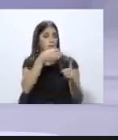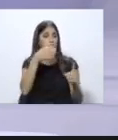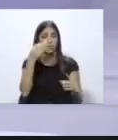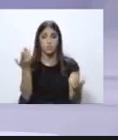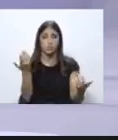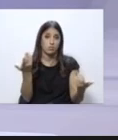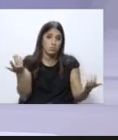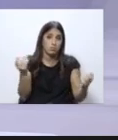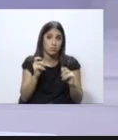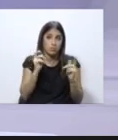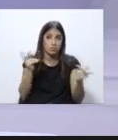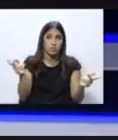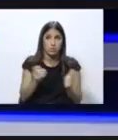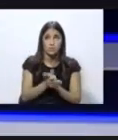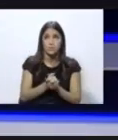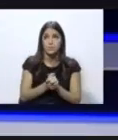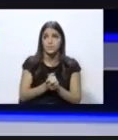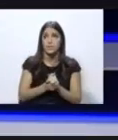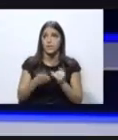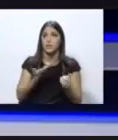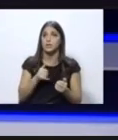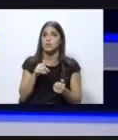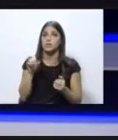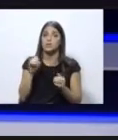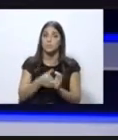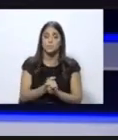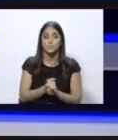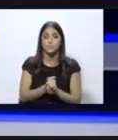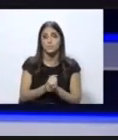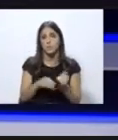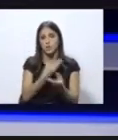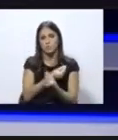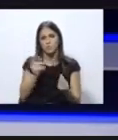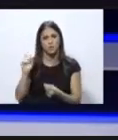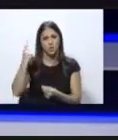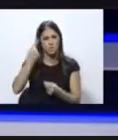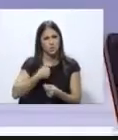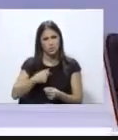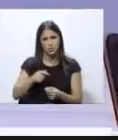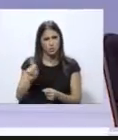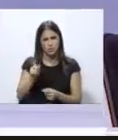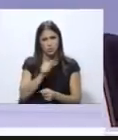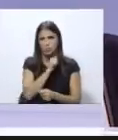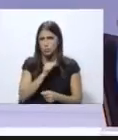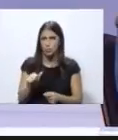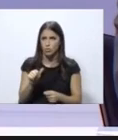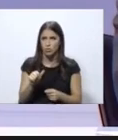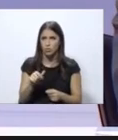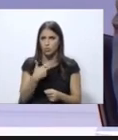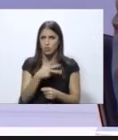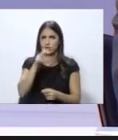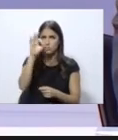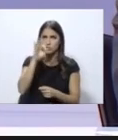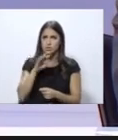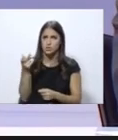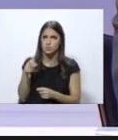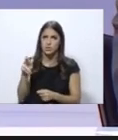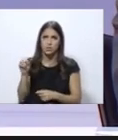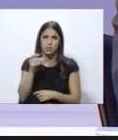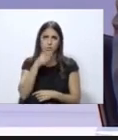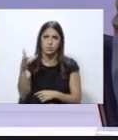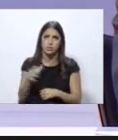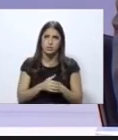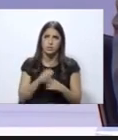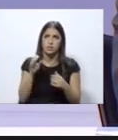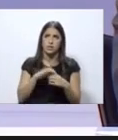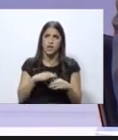pretende dirigir-se. Diogo Faria, rapidamente. Muito rápido. Eu não concordo completamente com o que o Pedro disse em